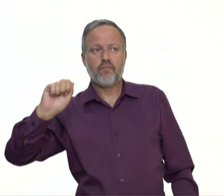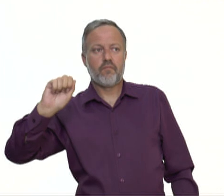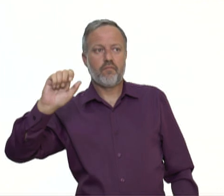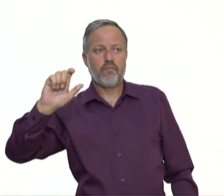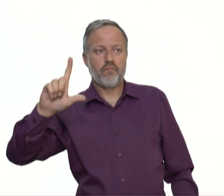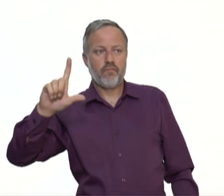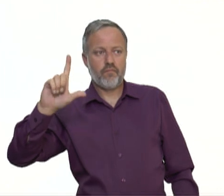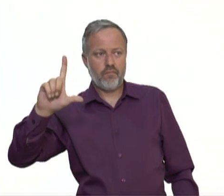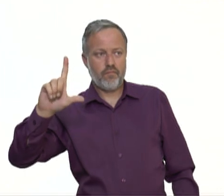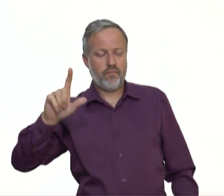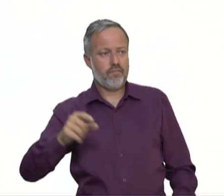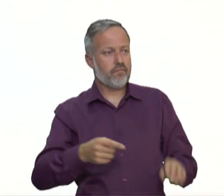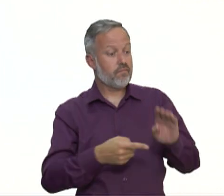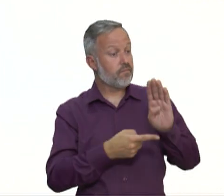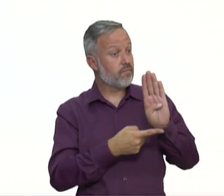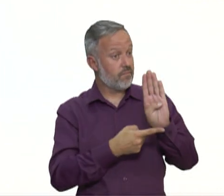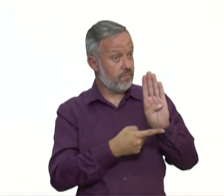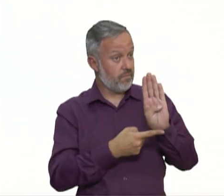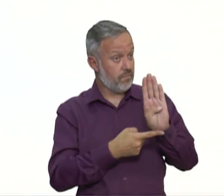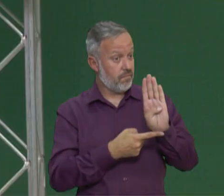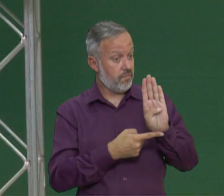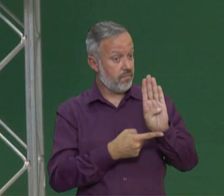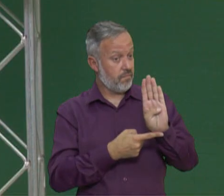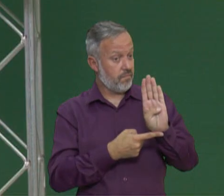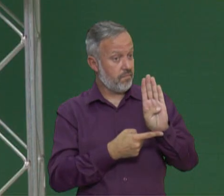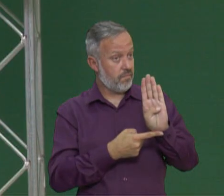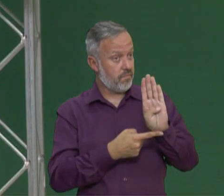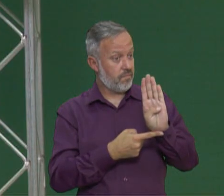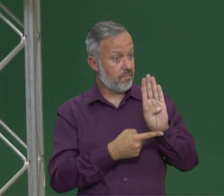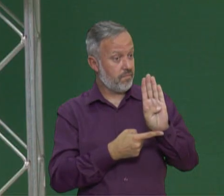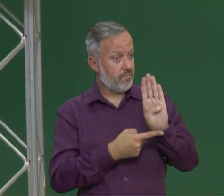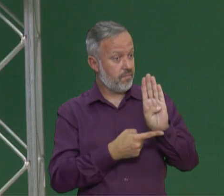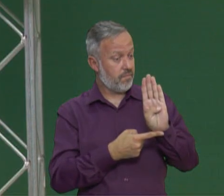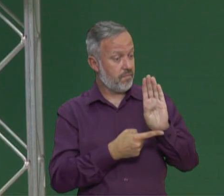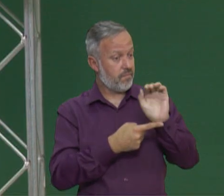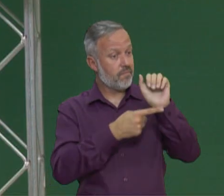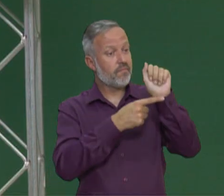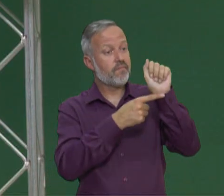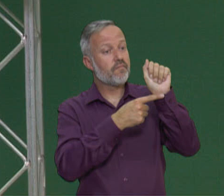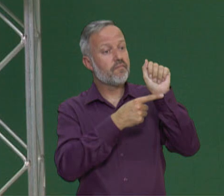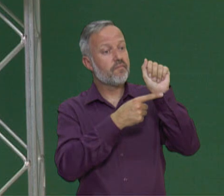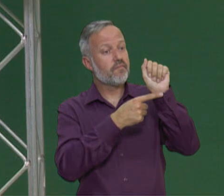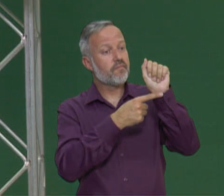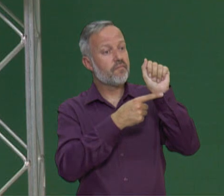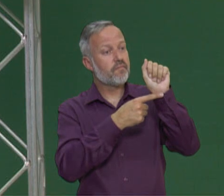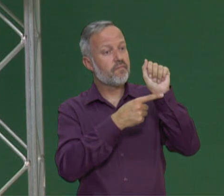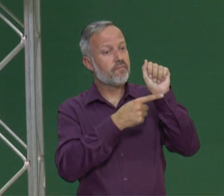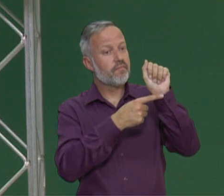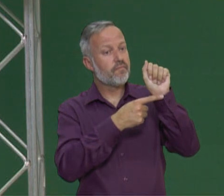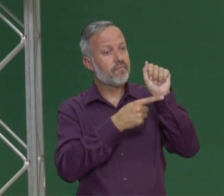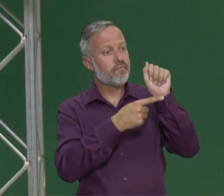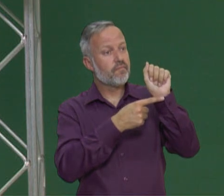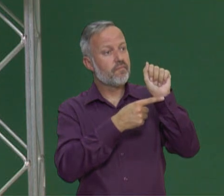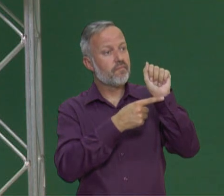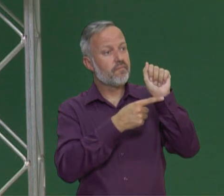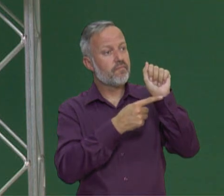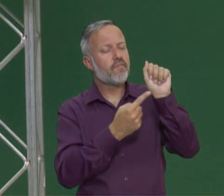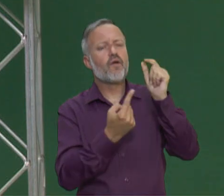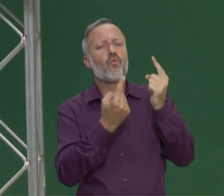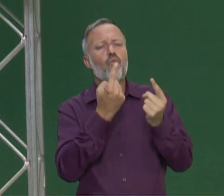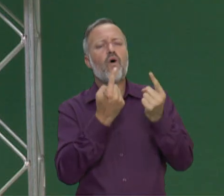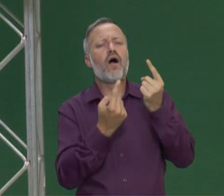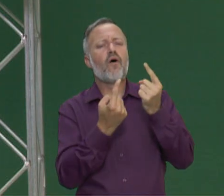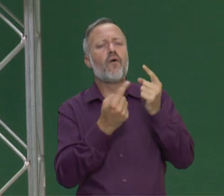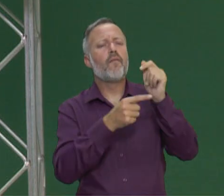came here. Letter A, had you called? Letter B, had you called? Tempo para